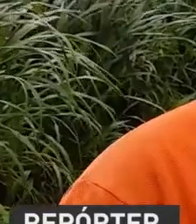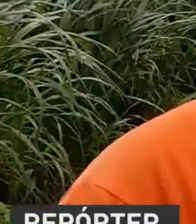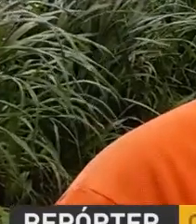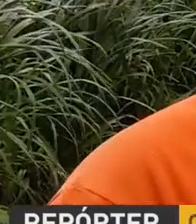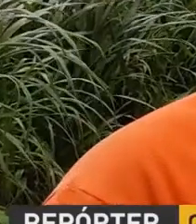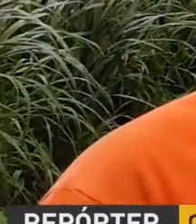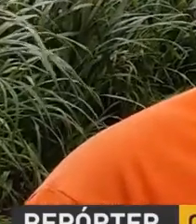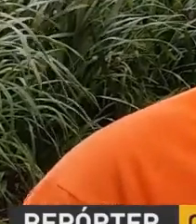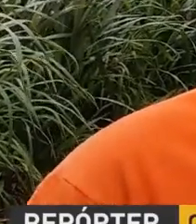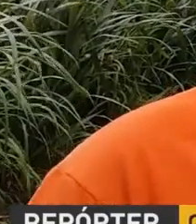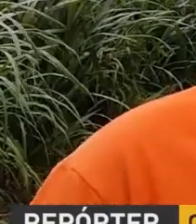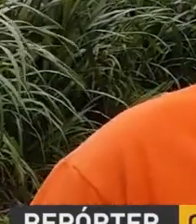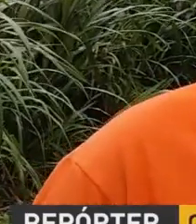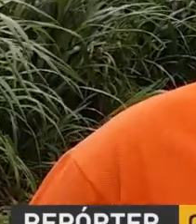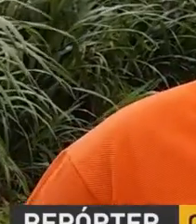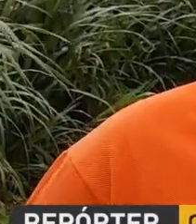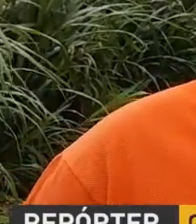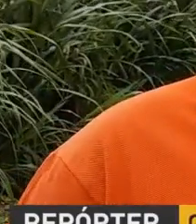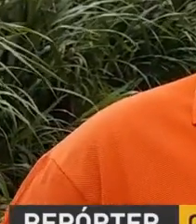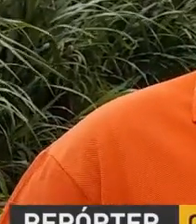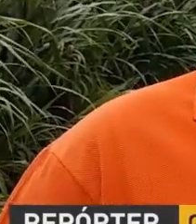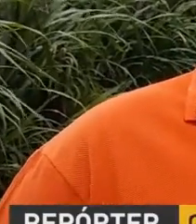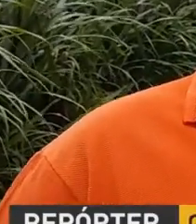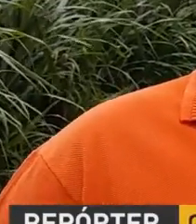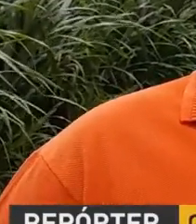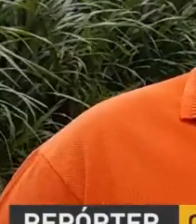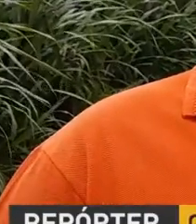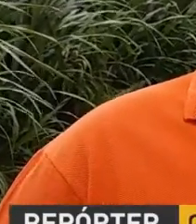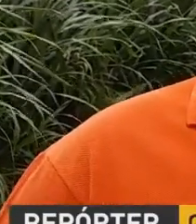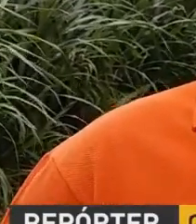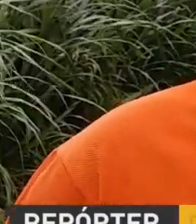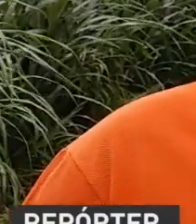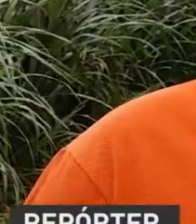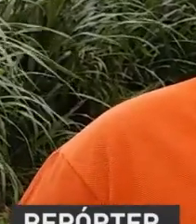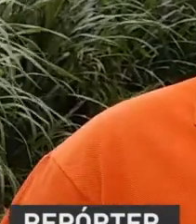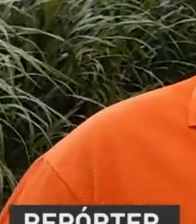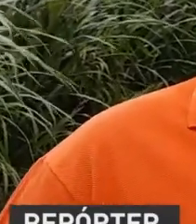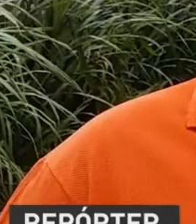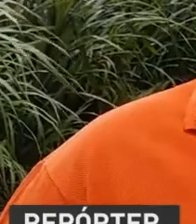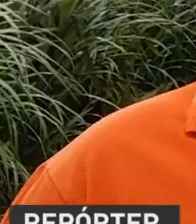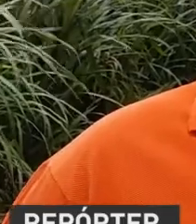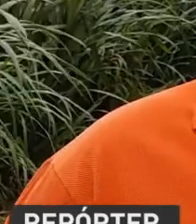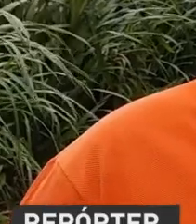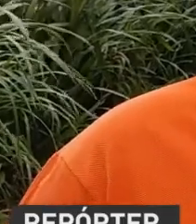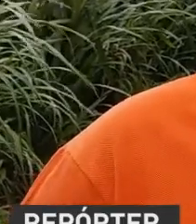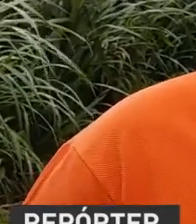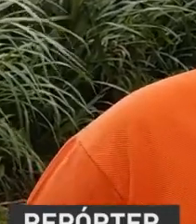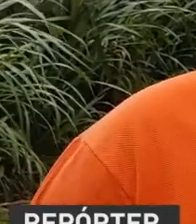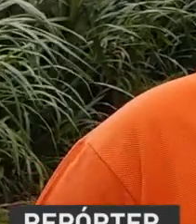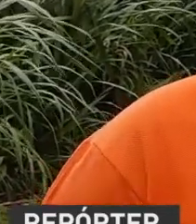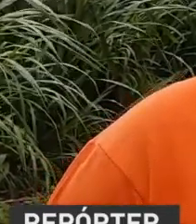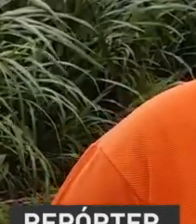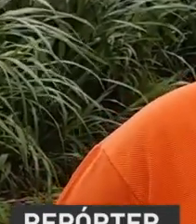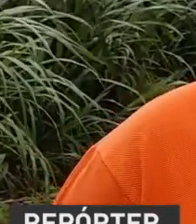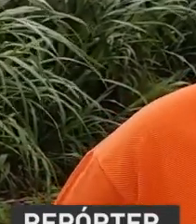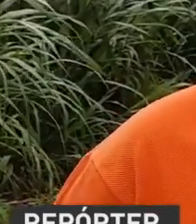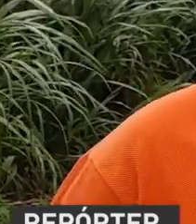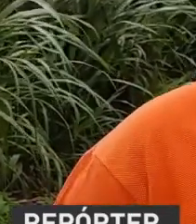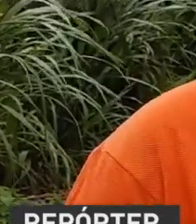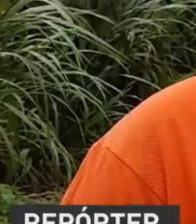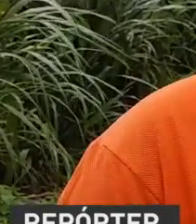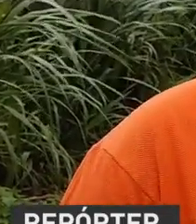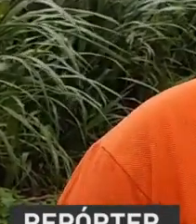nunca vai falar edson a planta tomate ou planta pimentel que é melhor não nós vamos ter que adequar o conhecimento tem de científicos que nós trazemos